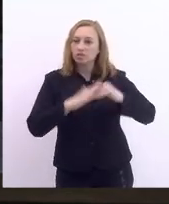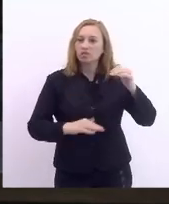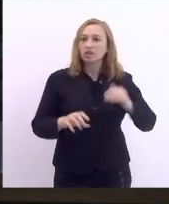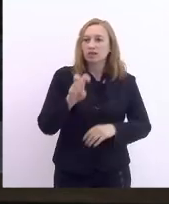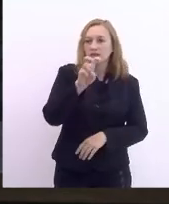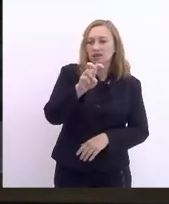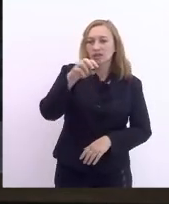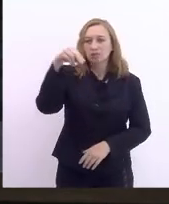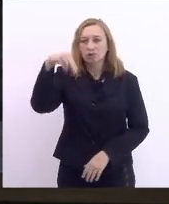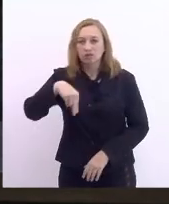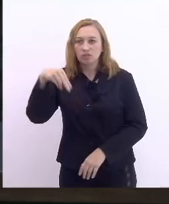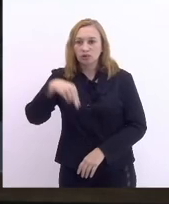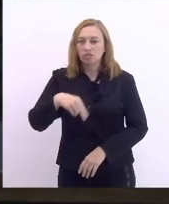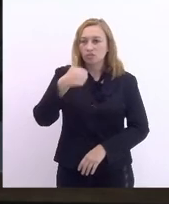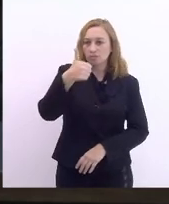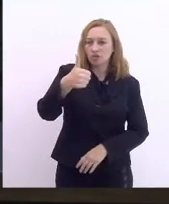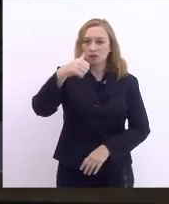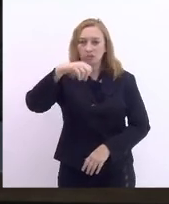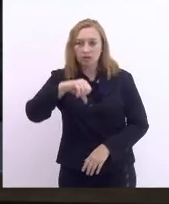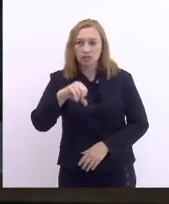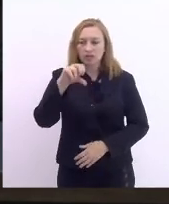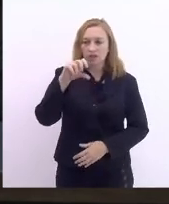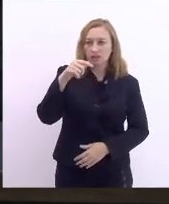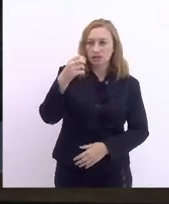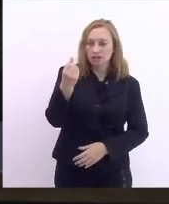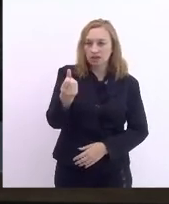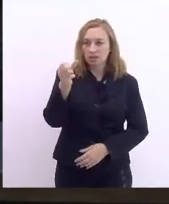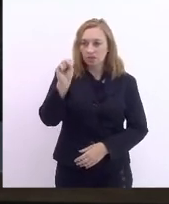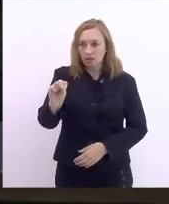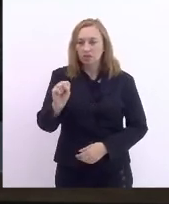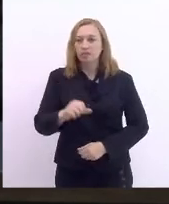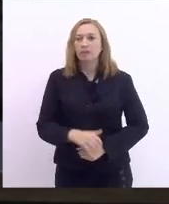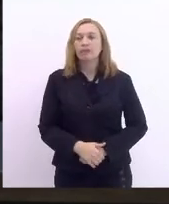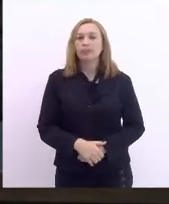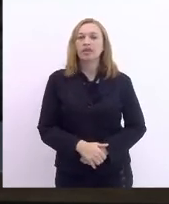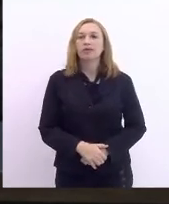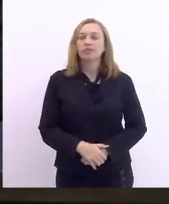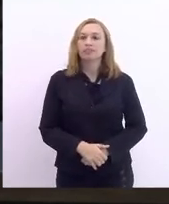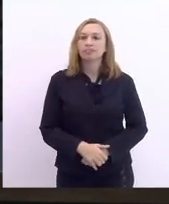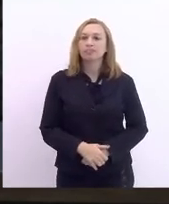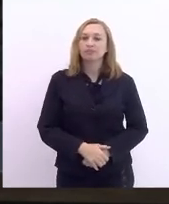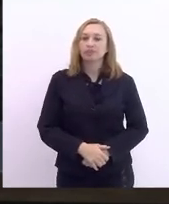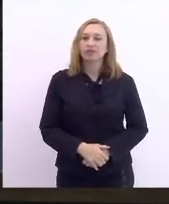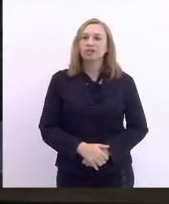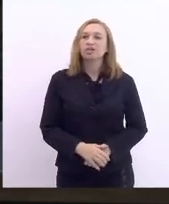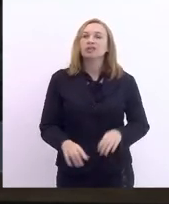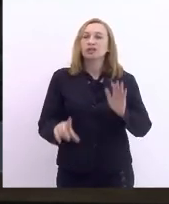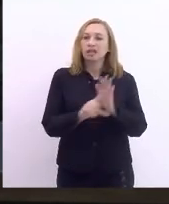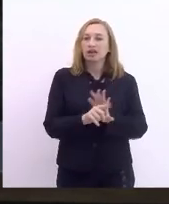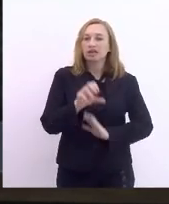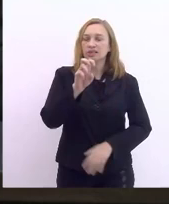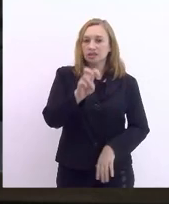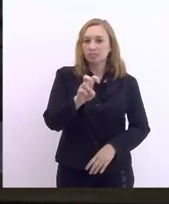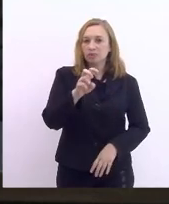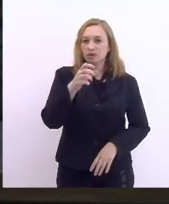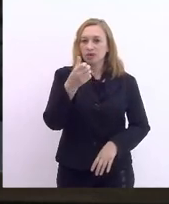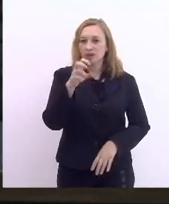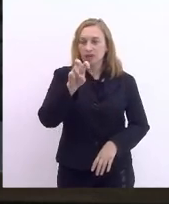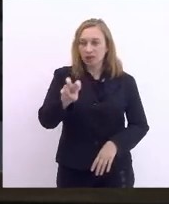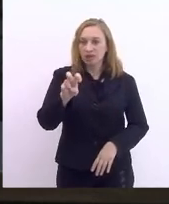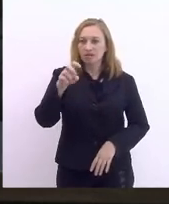ocorreu em cinco de novembro de 1968 com a promulgação da Lei Nº